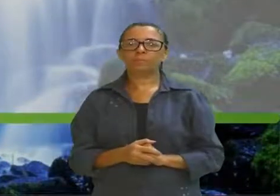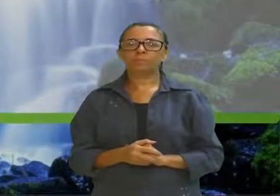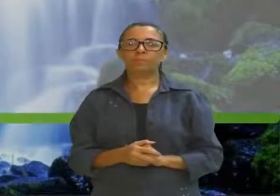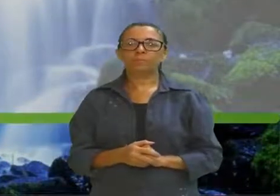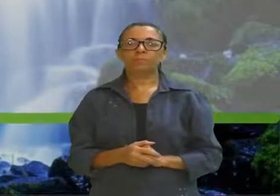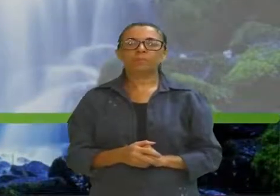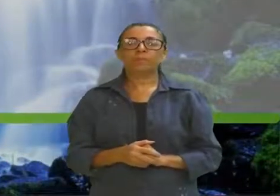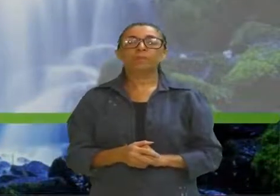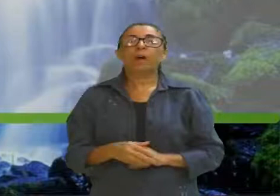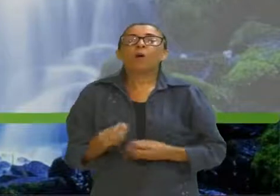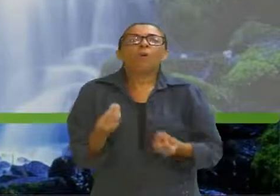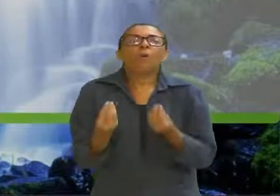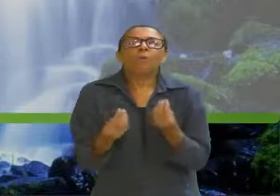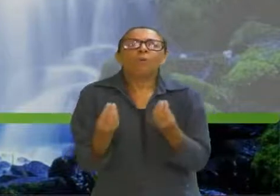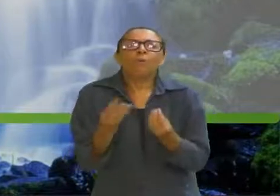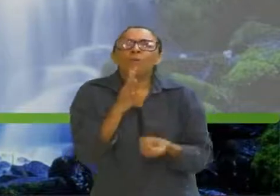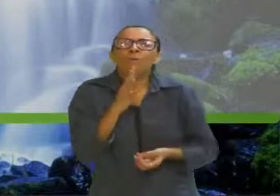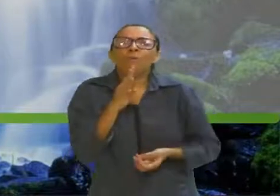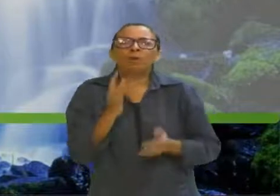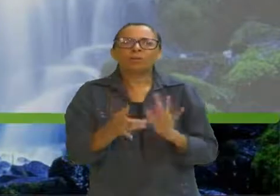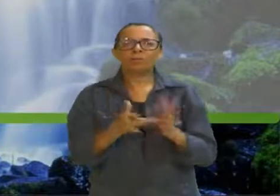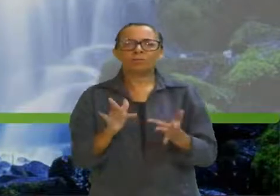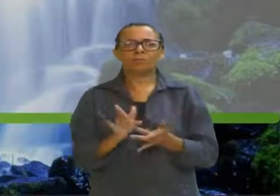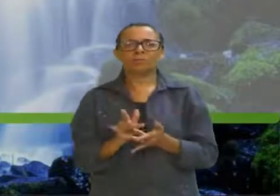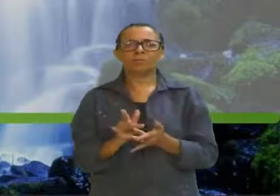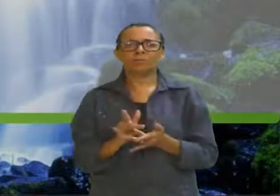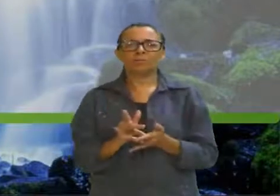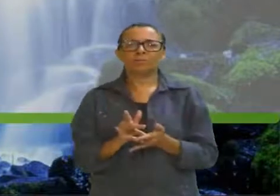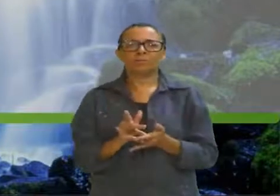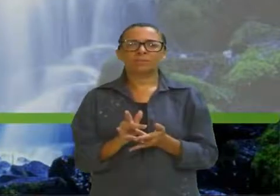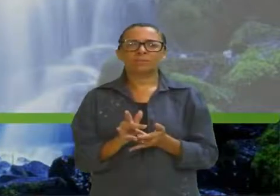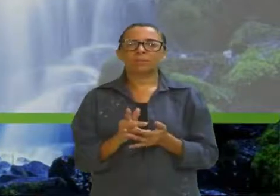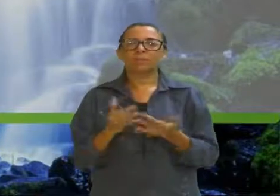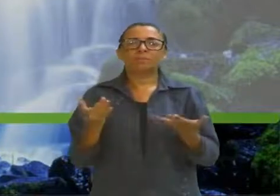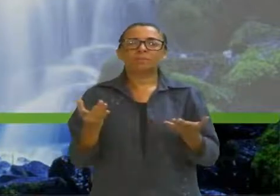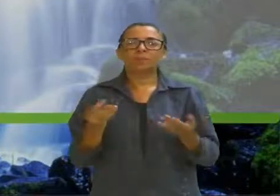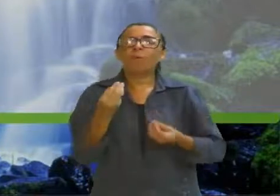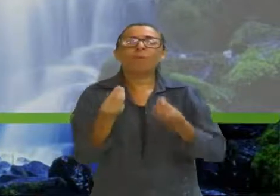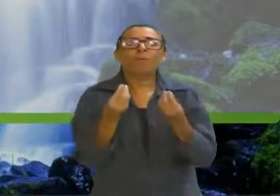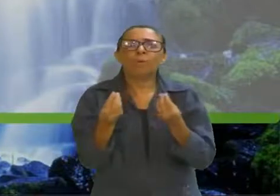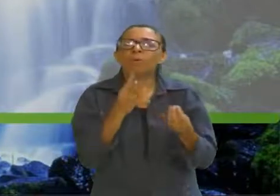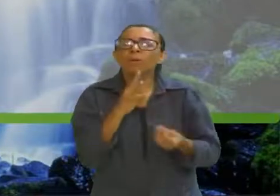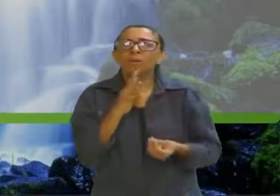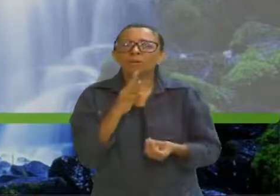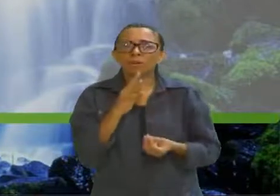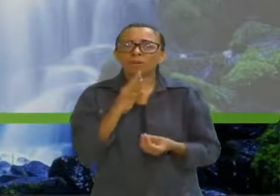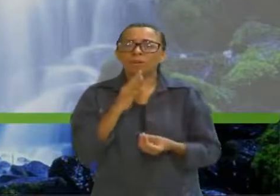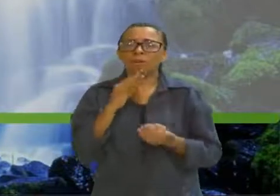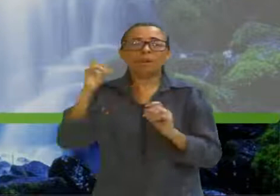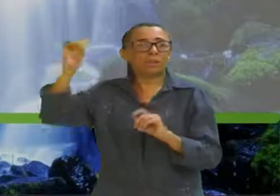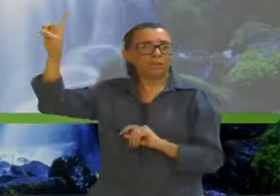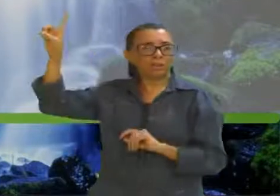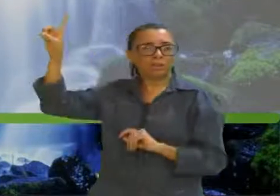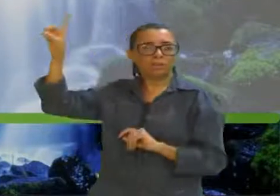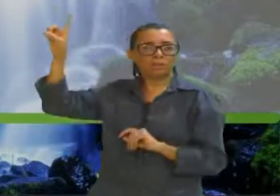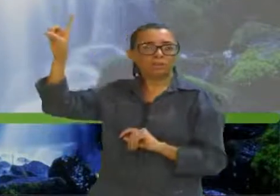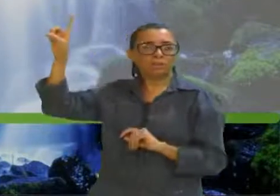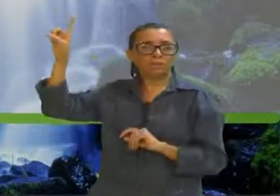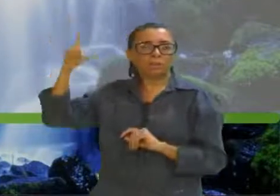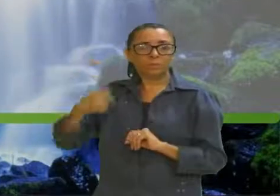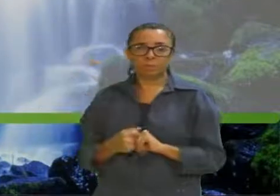sua obra por meu intermédio. Então, para eu conhecer a Deus e dizer que eu conheço, eu tenho